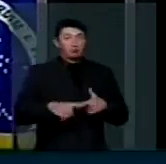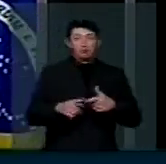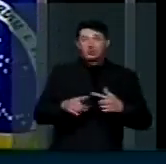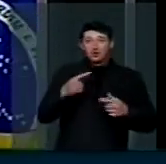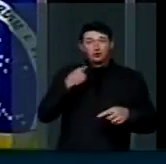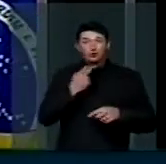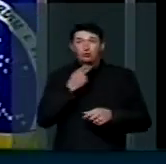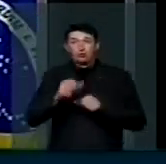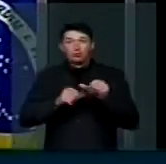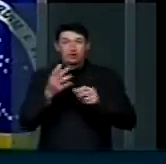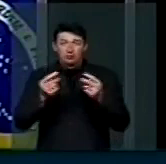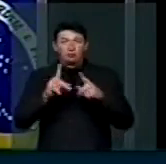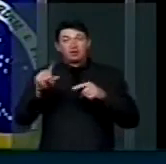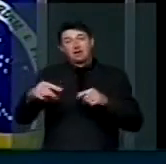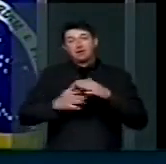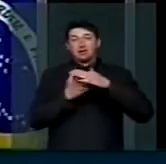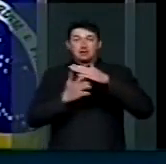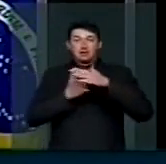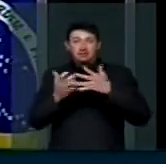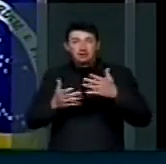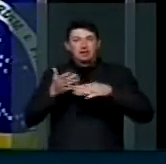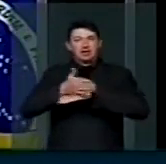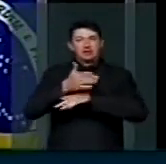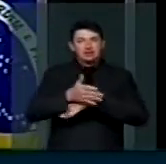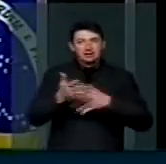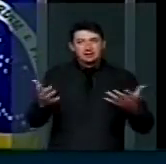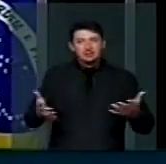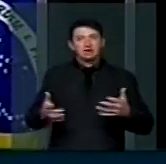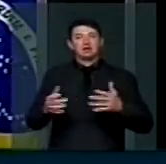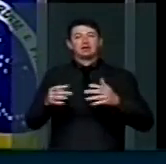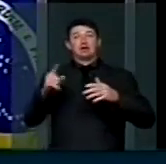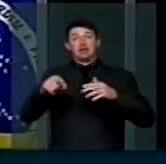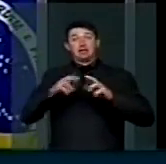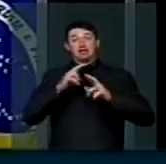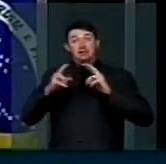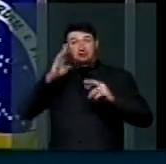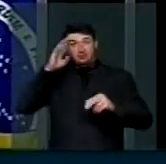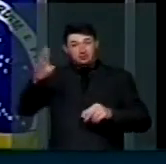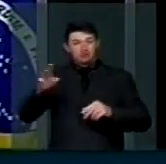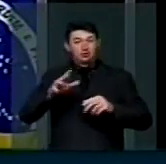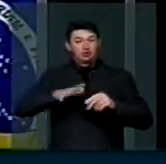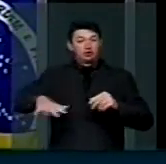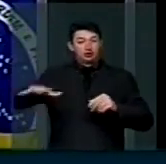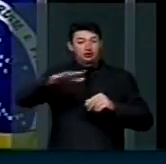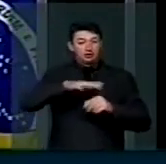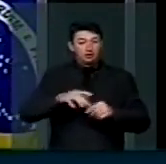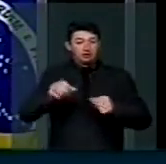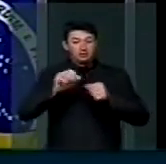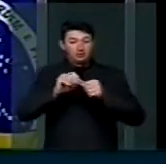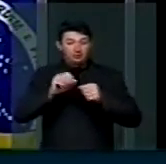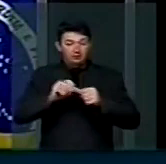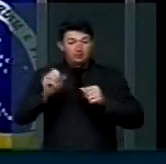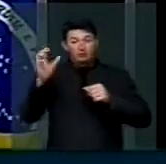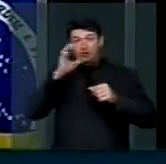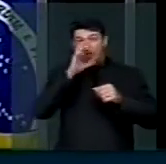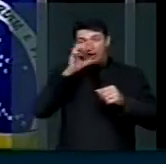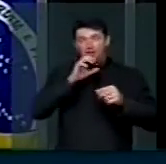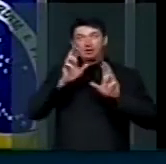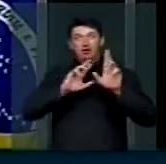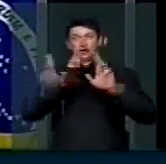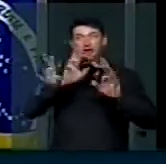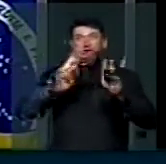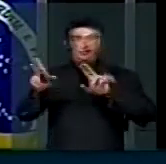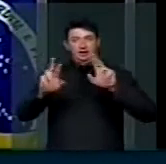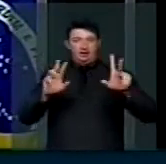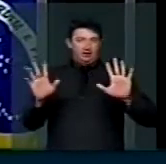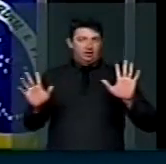é as concessionárias, o acesso a esta grande rede universal se dar com velocidades